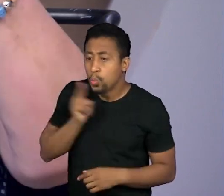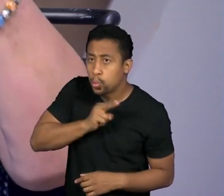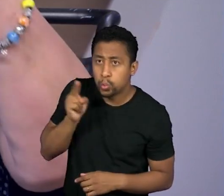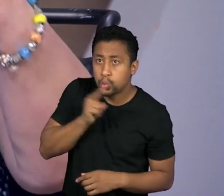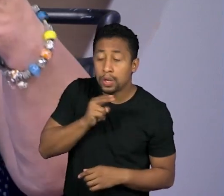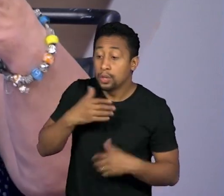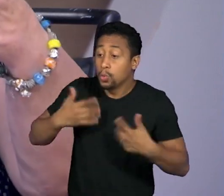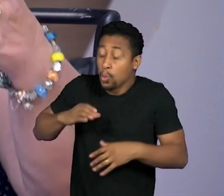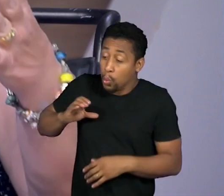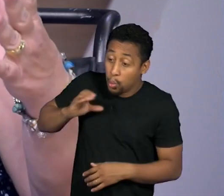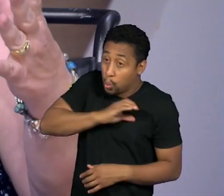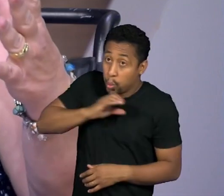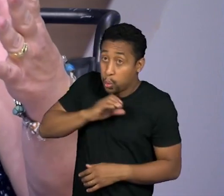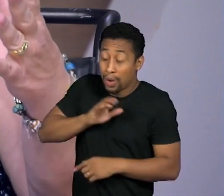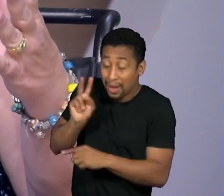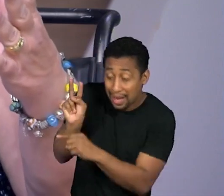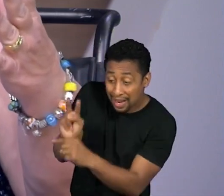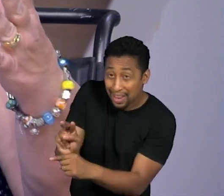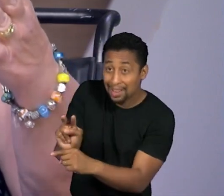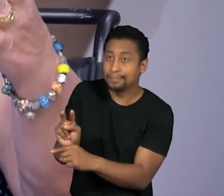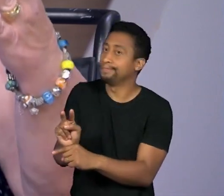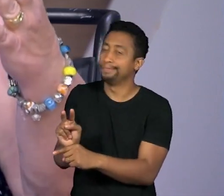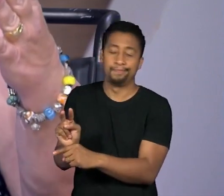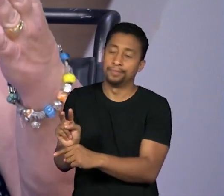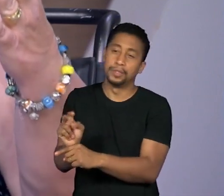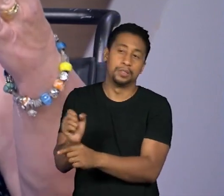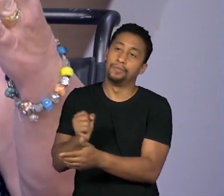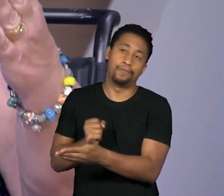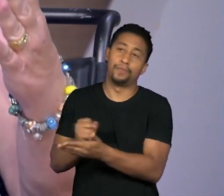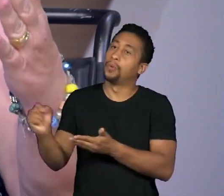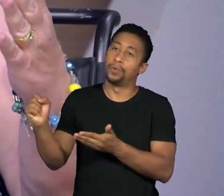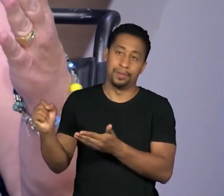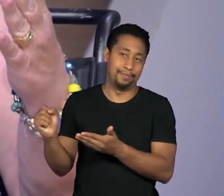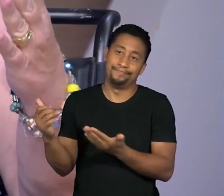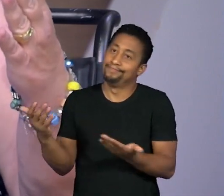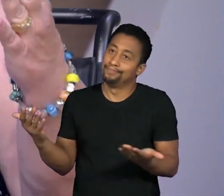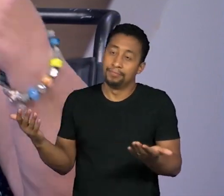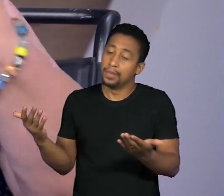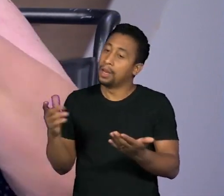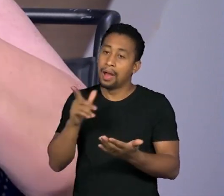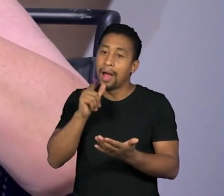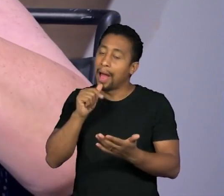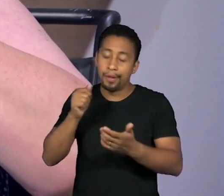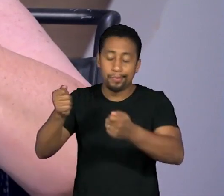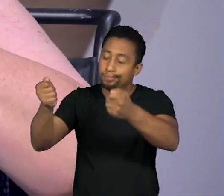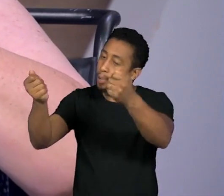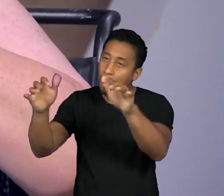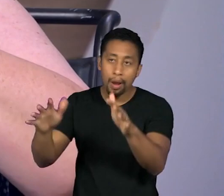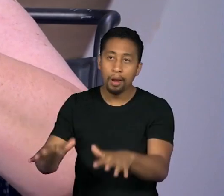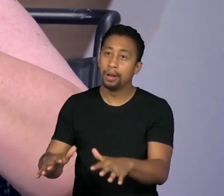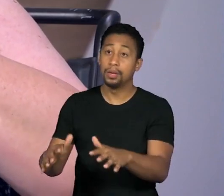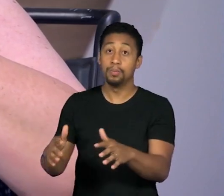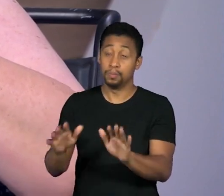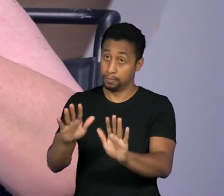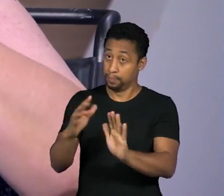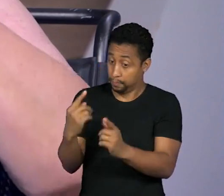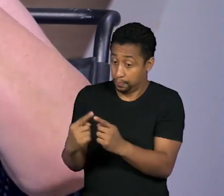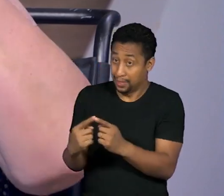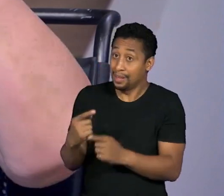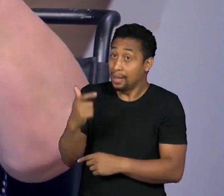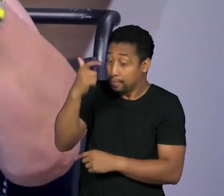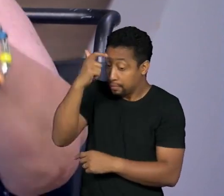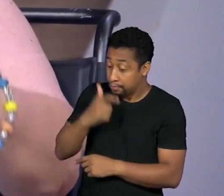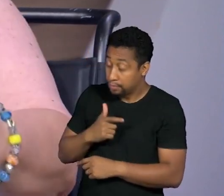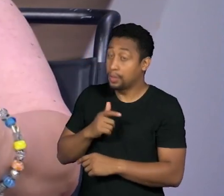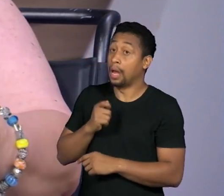do emergente. Estamos caminhando para onde? Porque eu ainda tenho dinheiro e